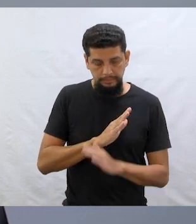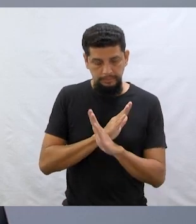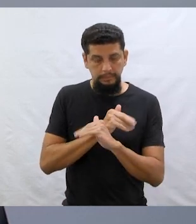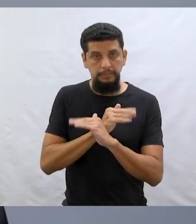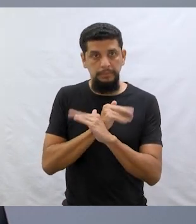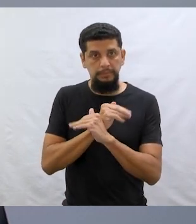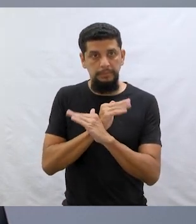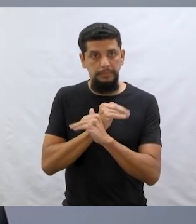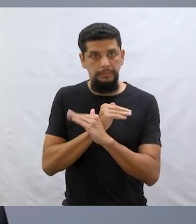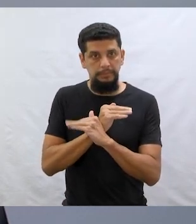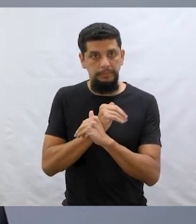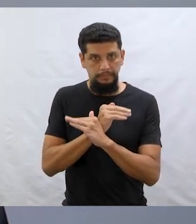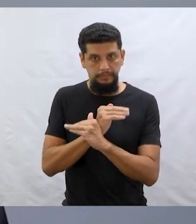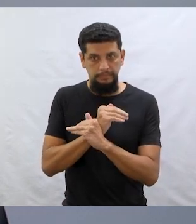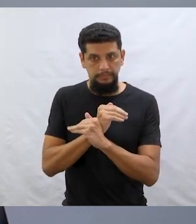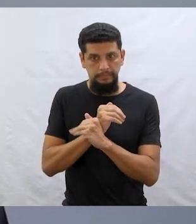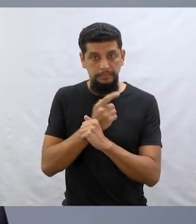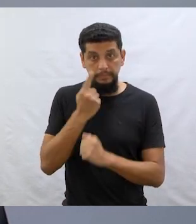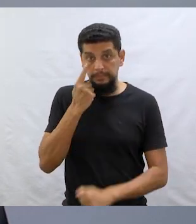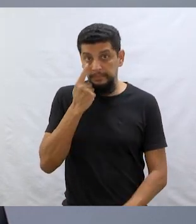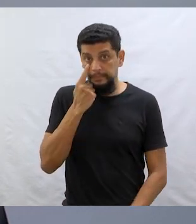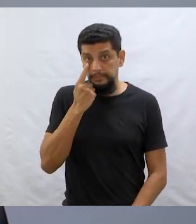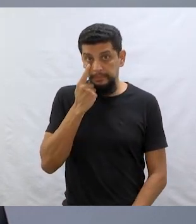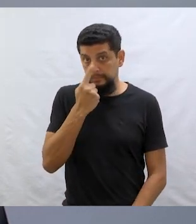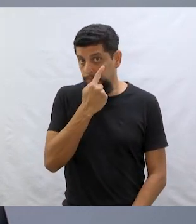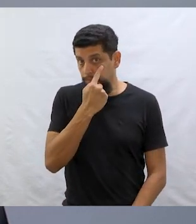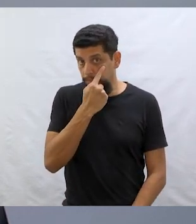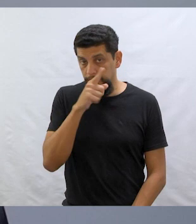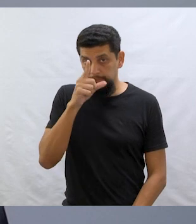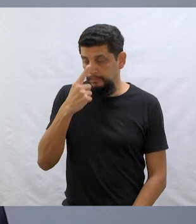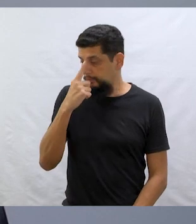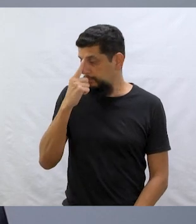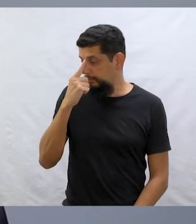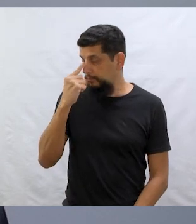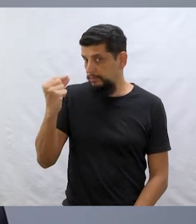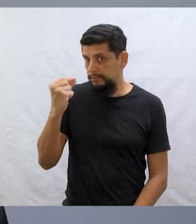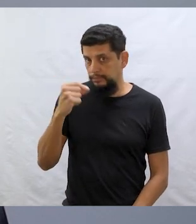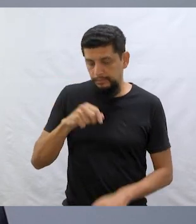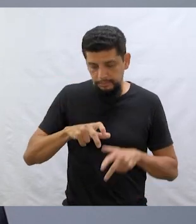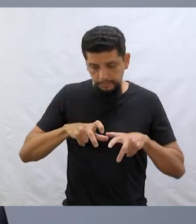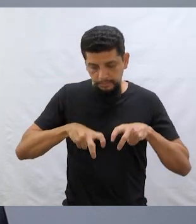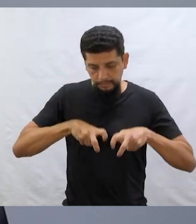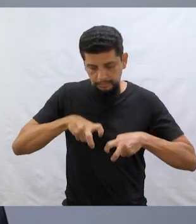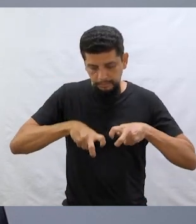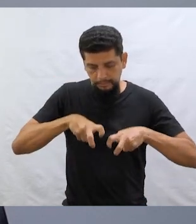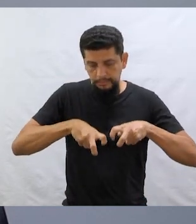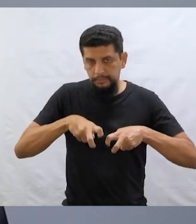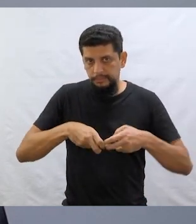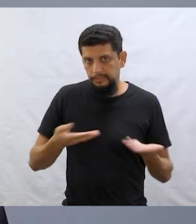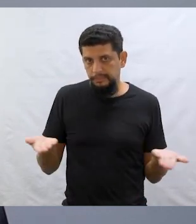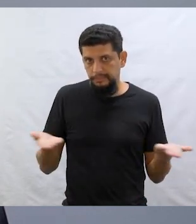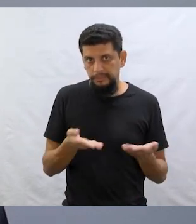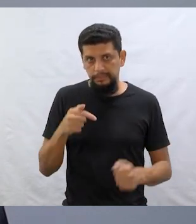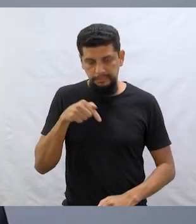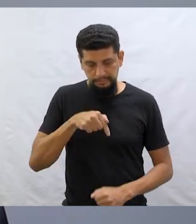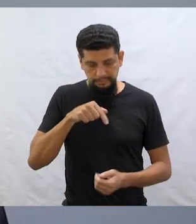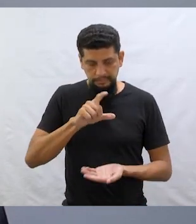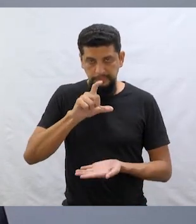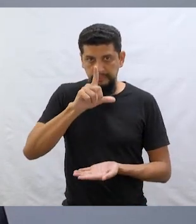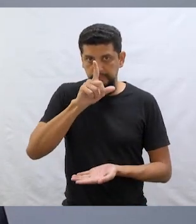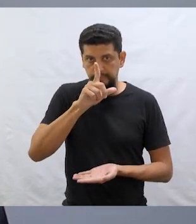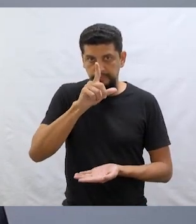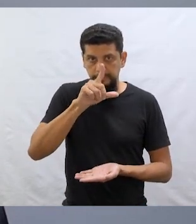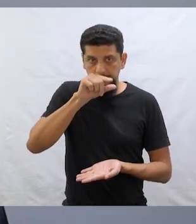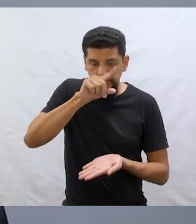as asinhas dele, o olhinho, o biquinho e o pezinho. Então, esse é o